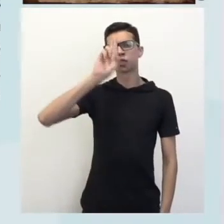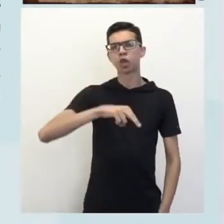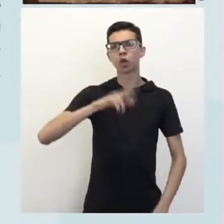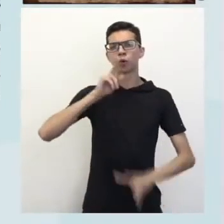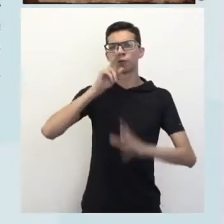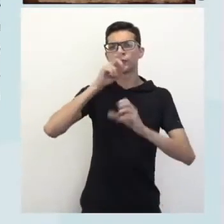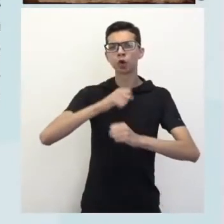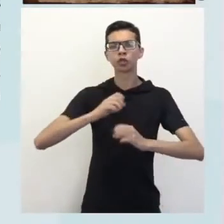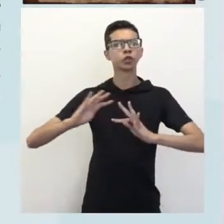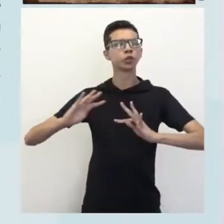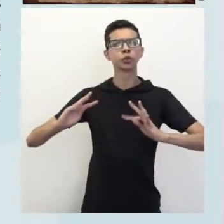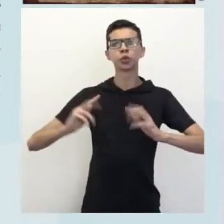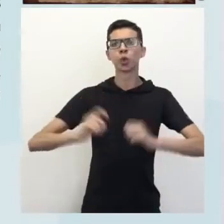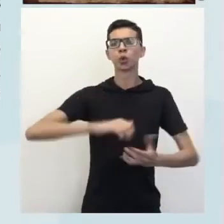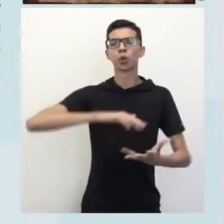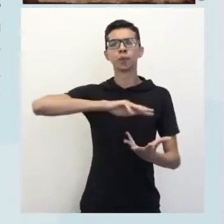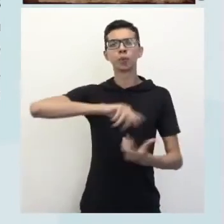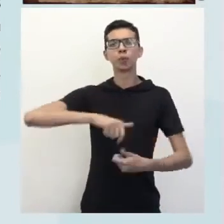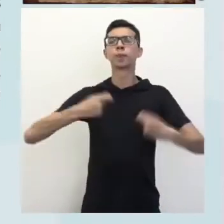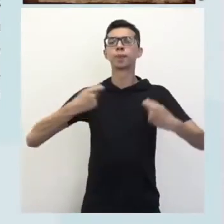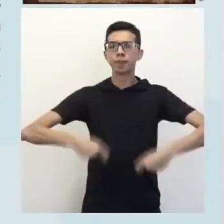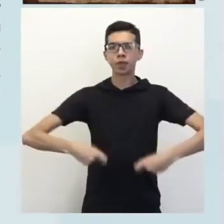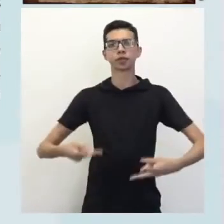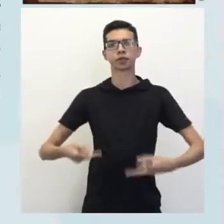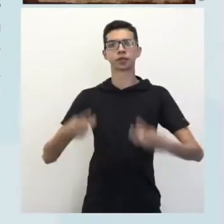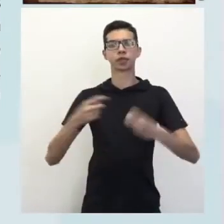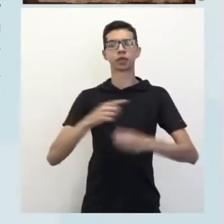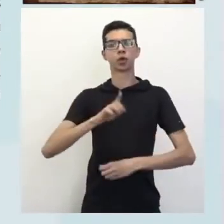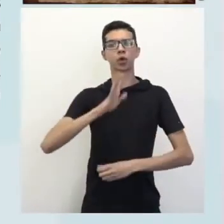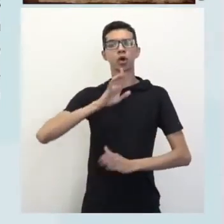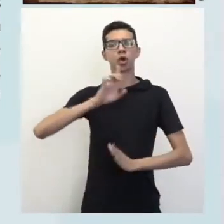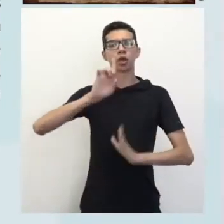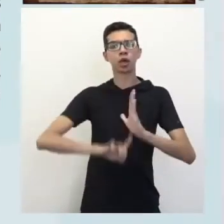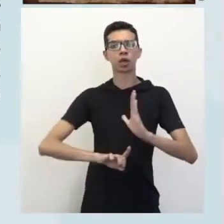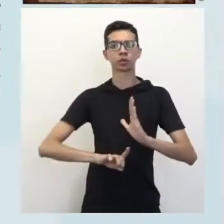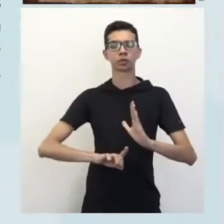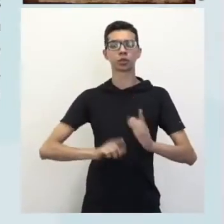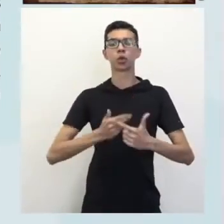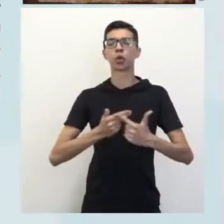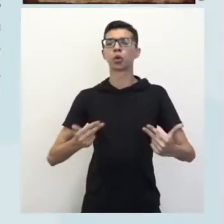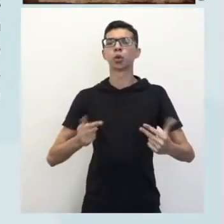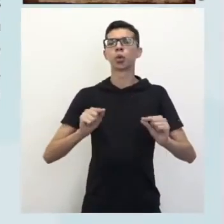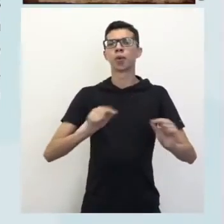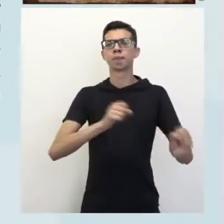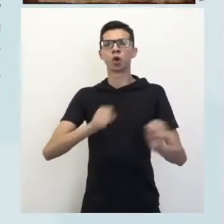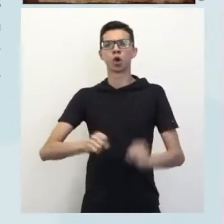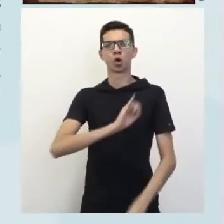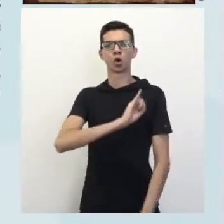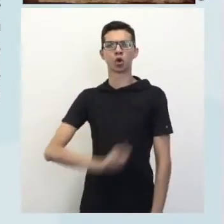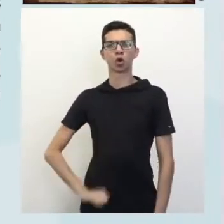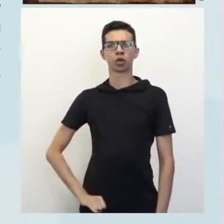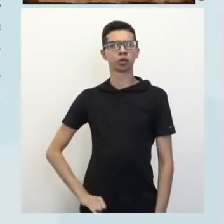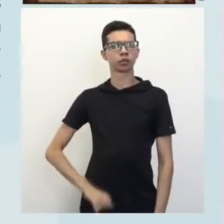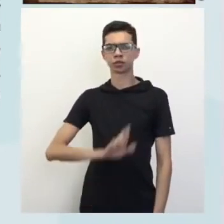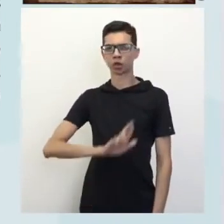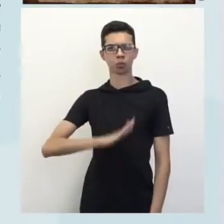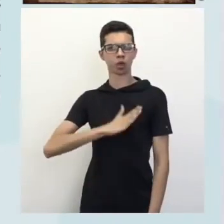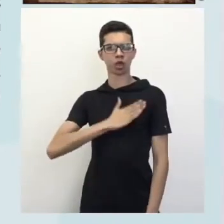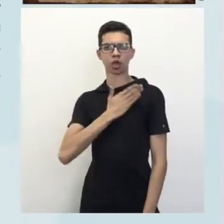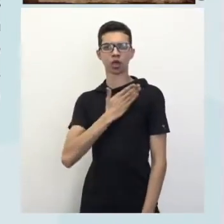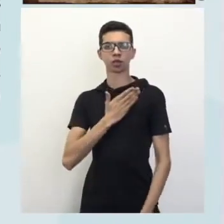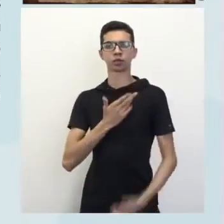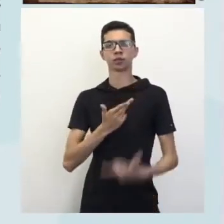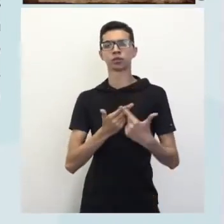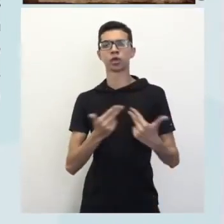teus direitos. O poderoso império da natureza não está mais envolto de preconceitos, de fanatismos, de superstições